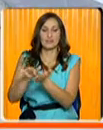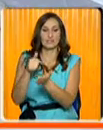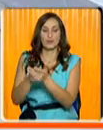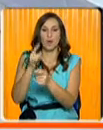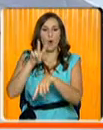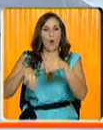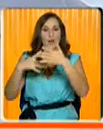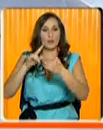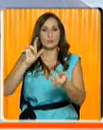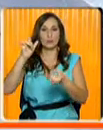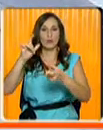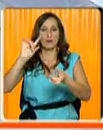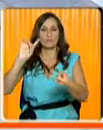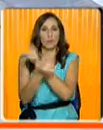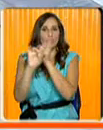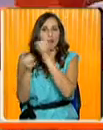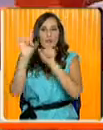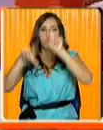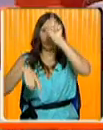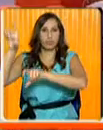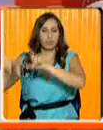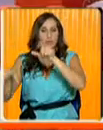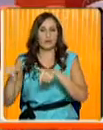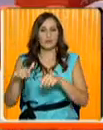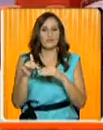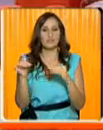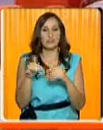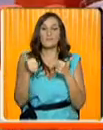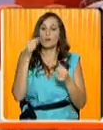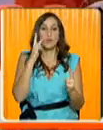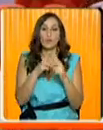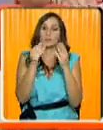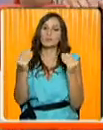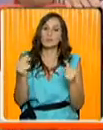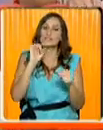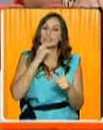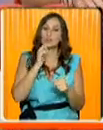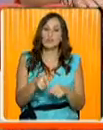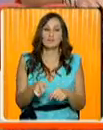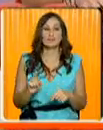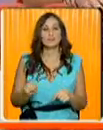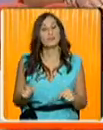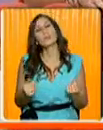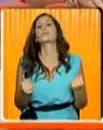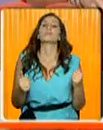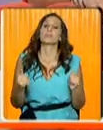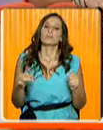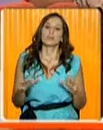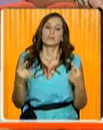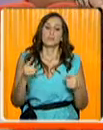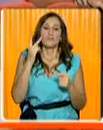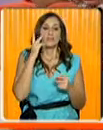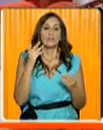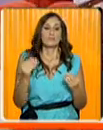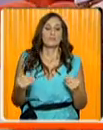andamos desencontrados. Nestas fases... É o melhor, é não se encontrarem muito, é o segredo. Não. Mas temos uma